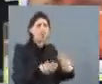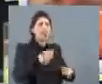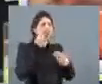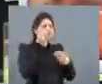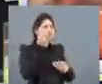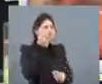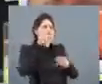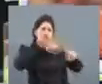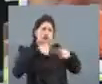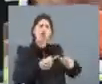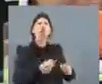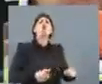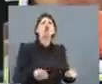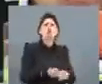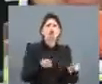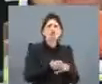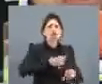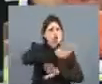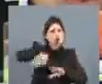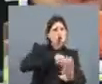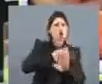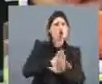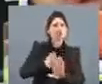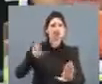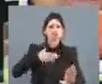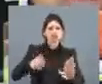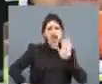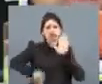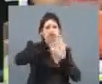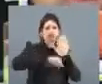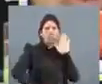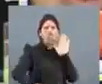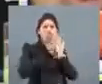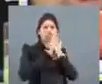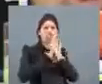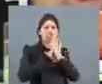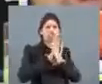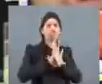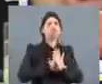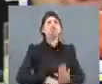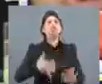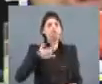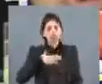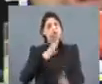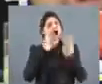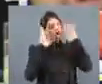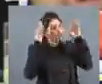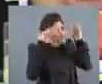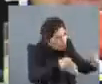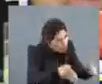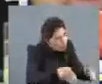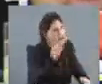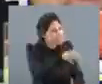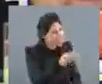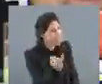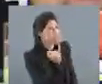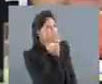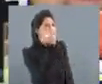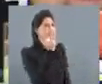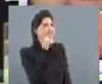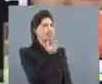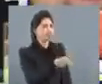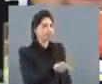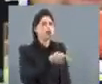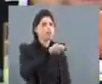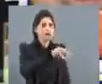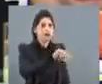tentativa estereotipada e criminosa da minha identidade. Volto então a me referir ao senhor, que é a quem interessa, senhor